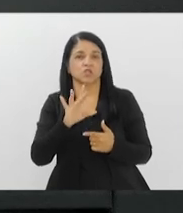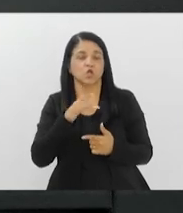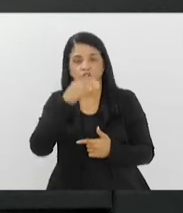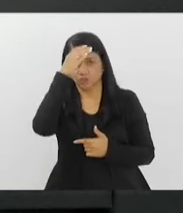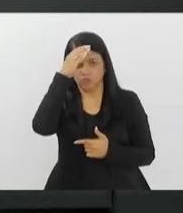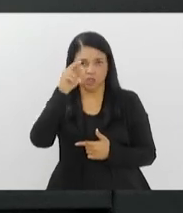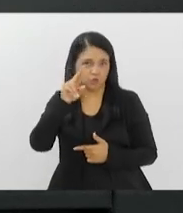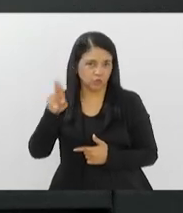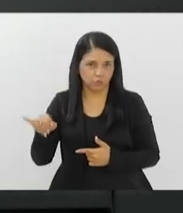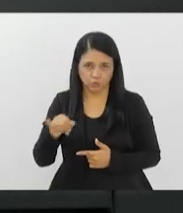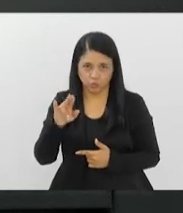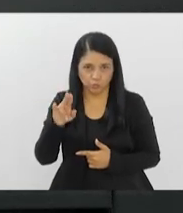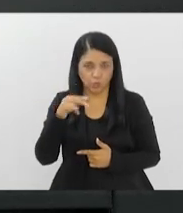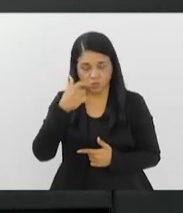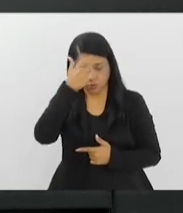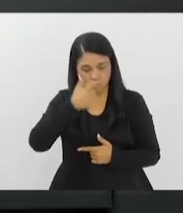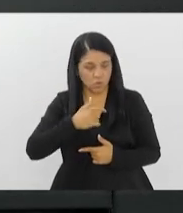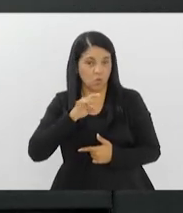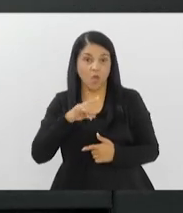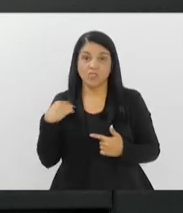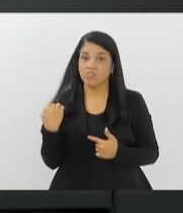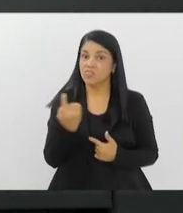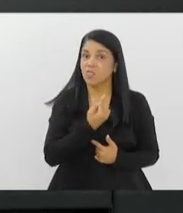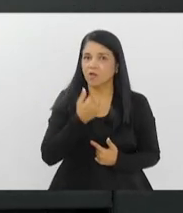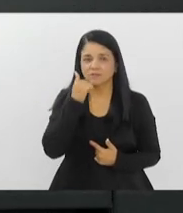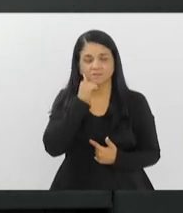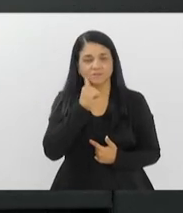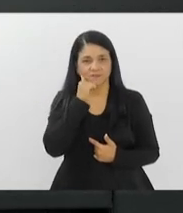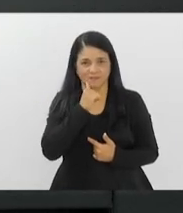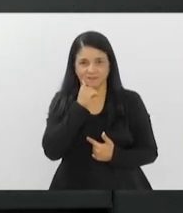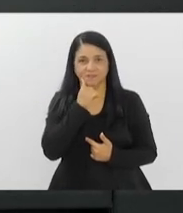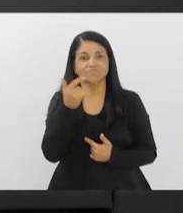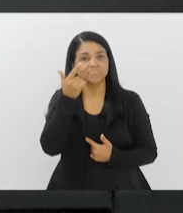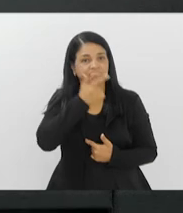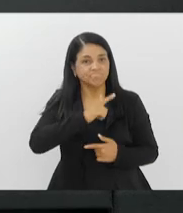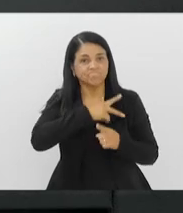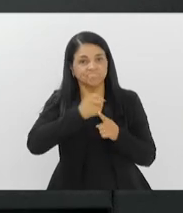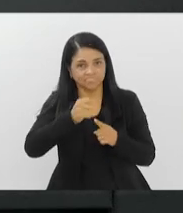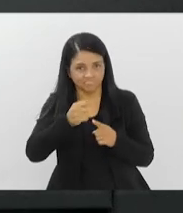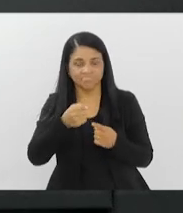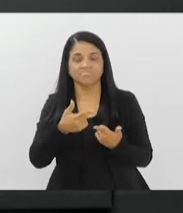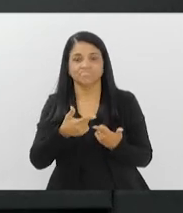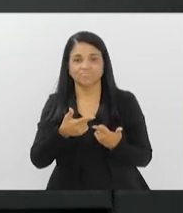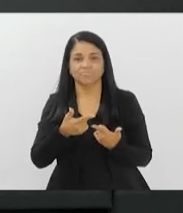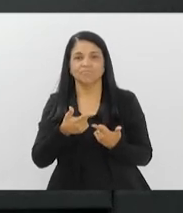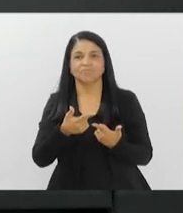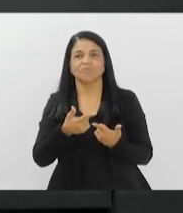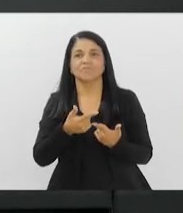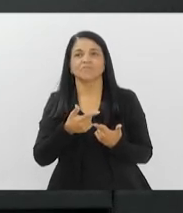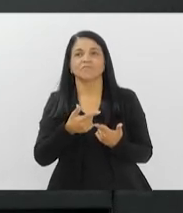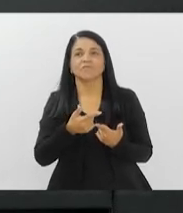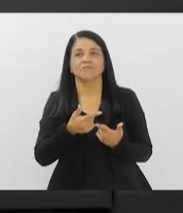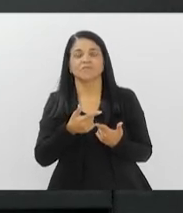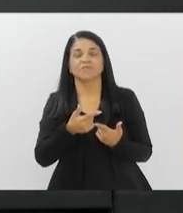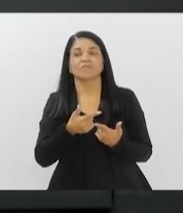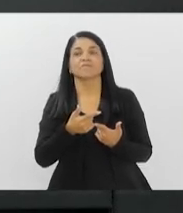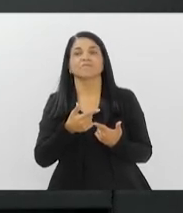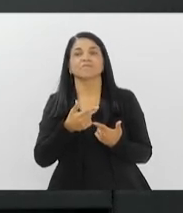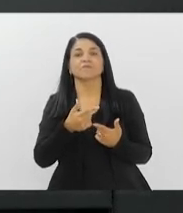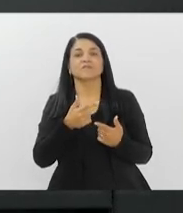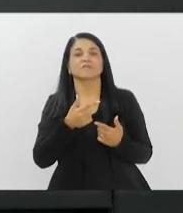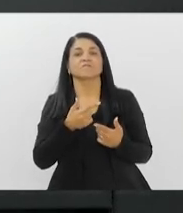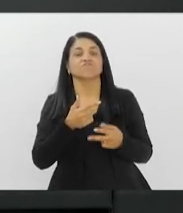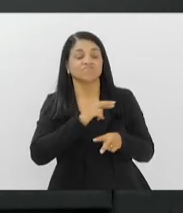Ju. Não é mais sobre mim, é sobre nós. Isso se trata da conquista das mulheres, isso se trata, fazendo um recorte de gênero,